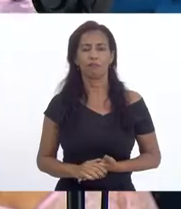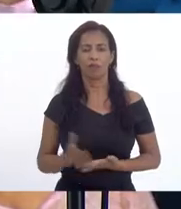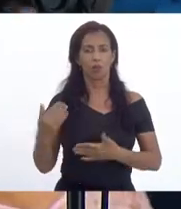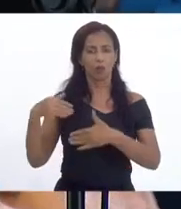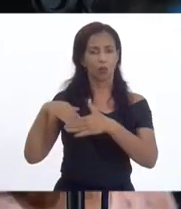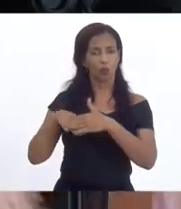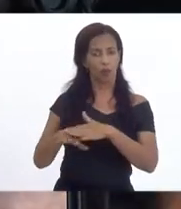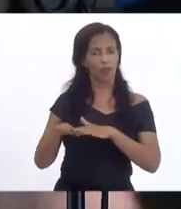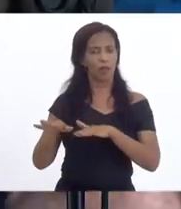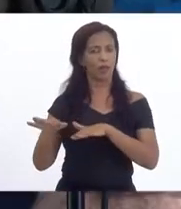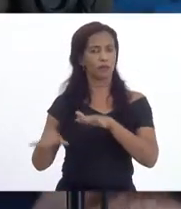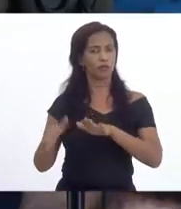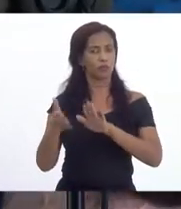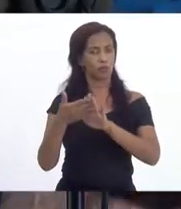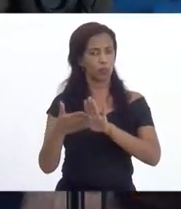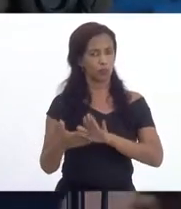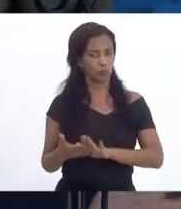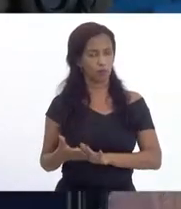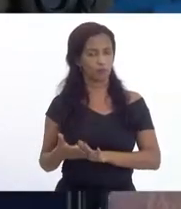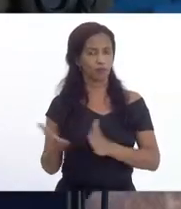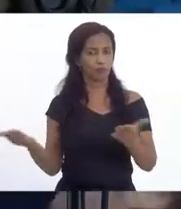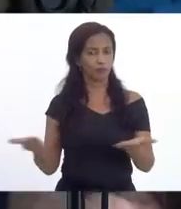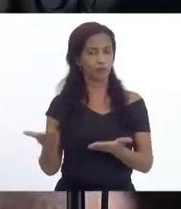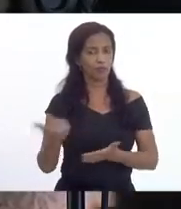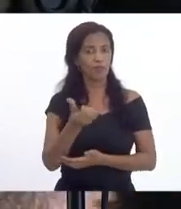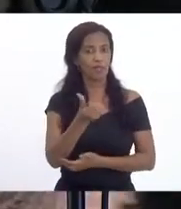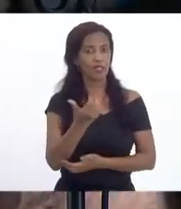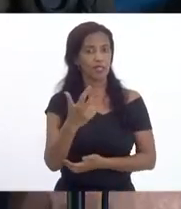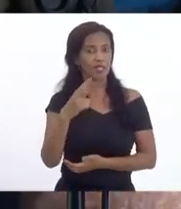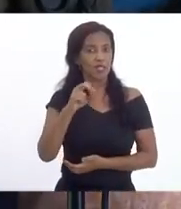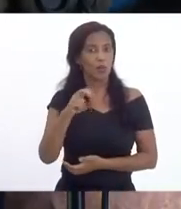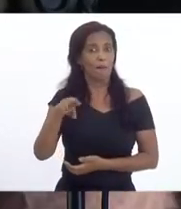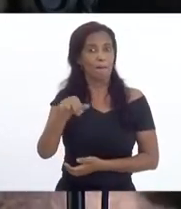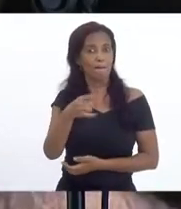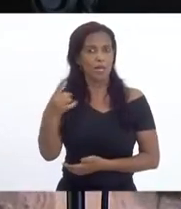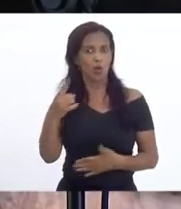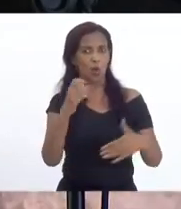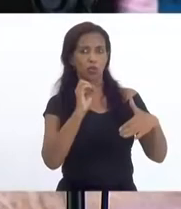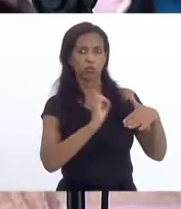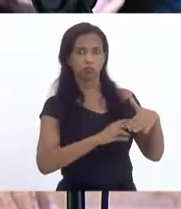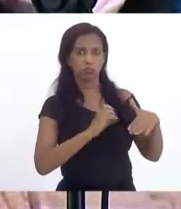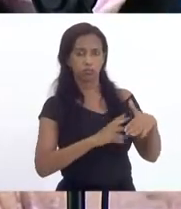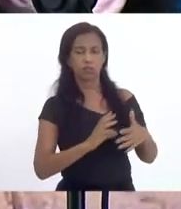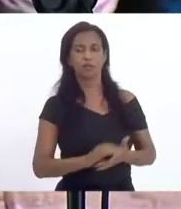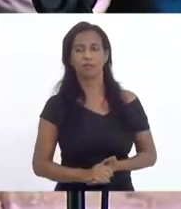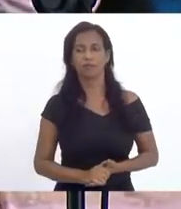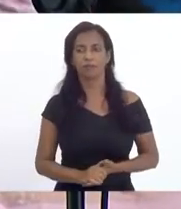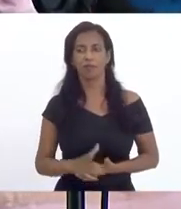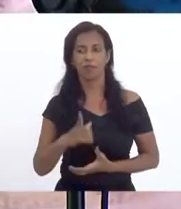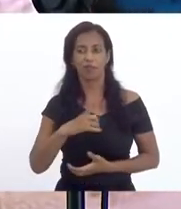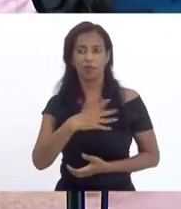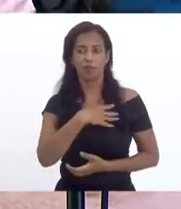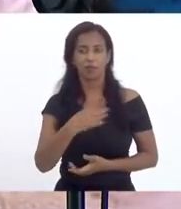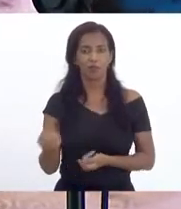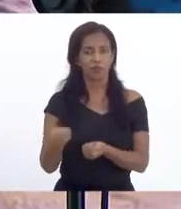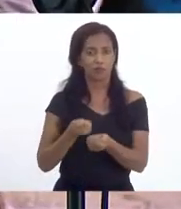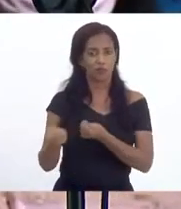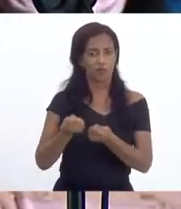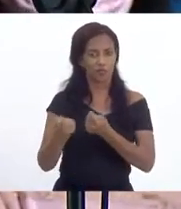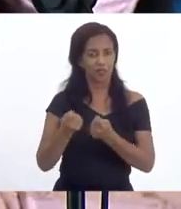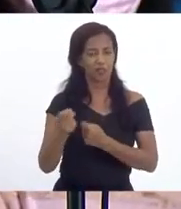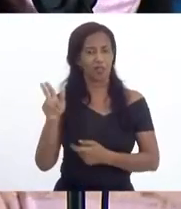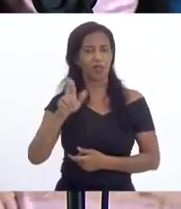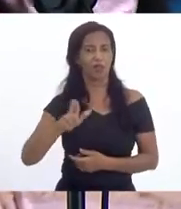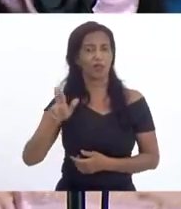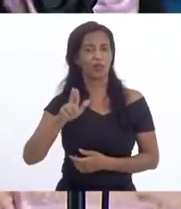guardadas as devidas proporções, hoje tem 650 milhões na conta. Eu tenho um filho que faz economia na